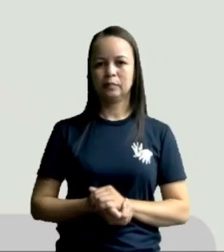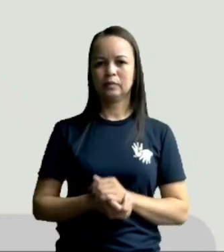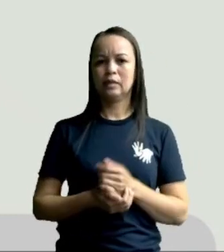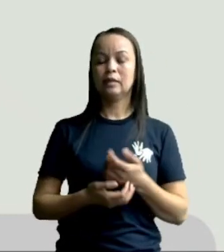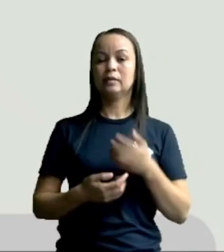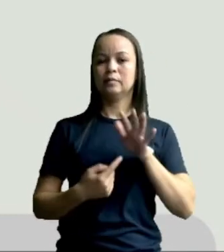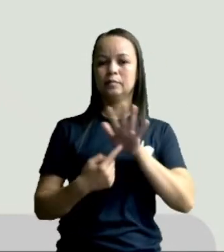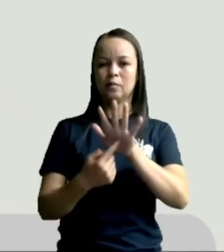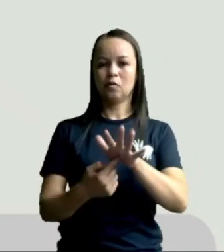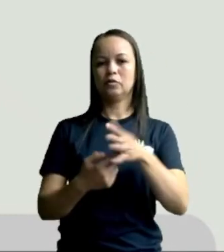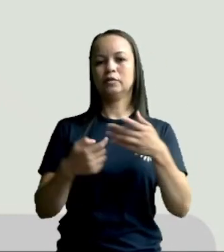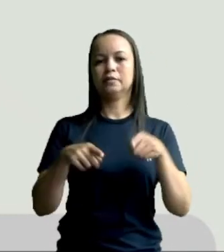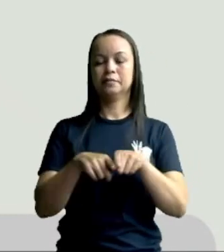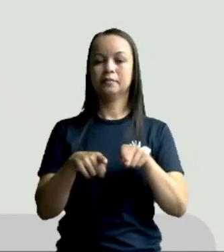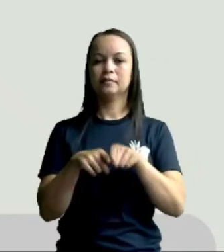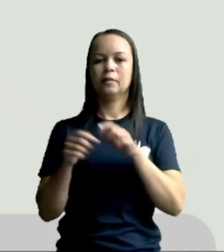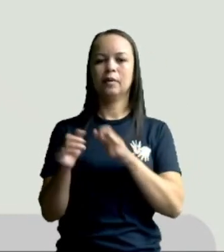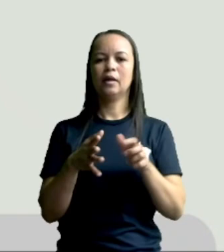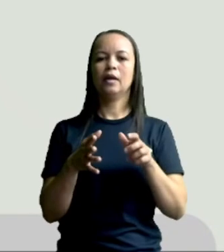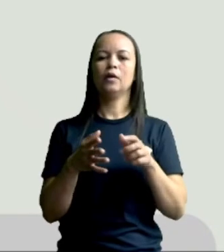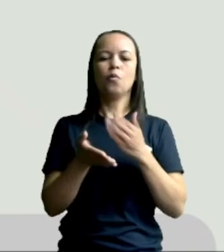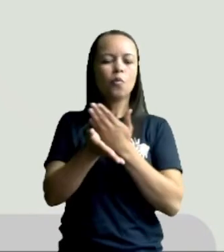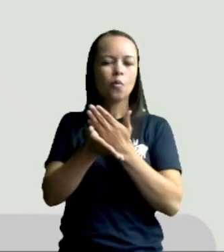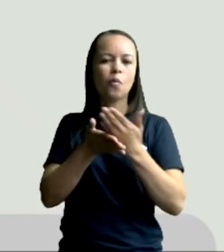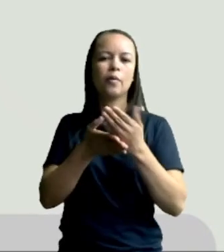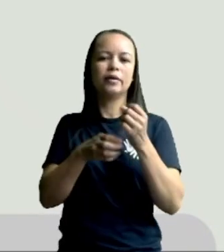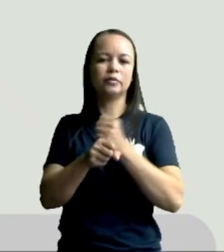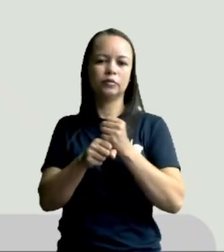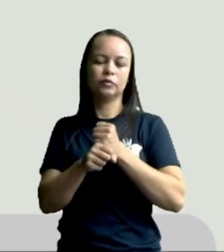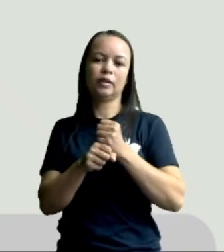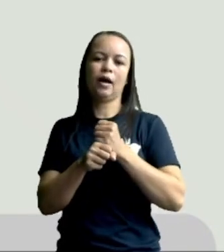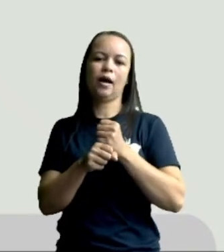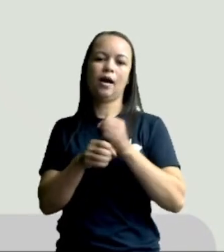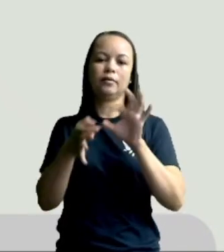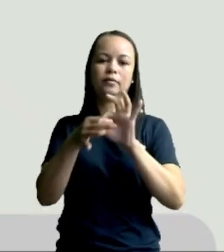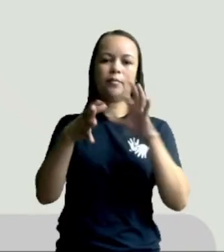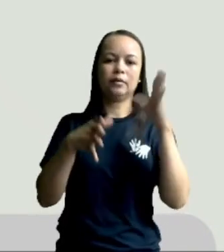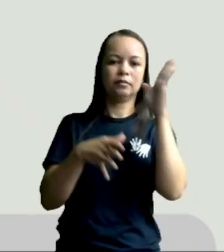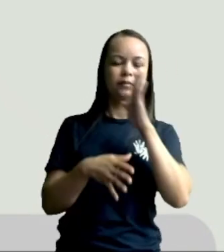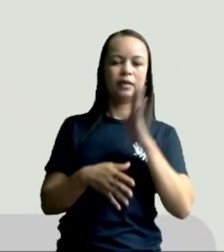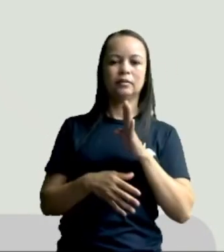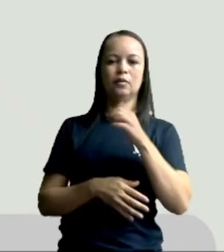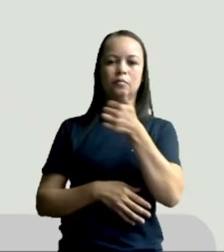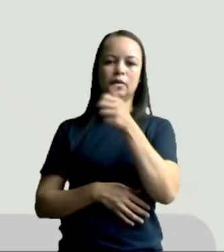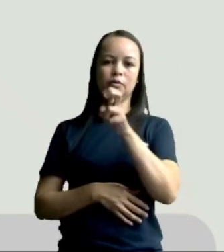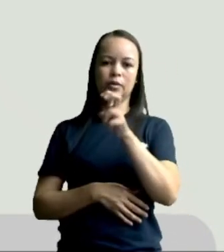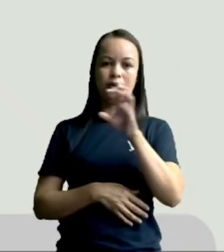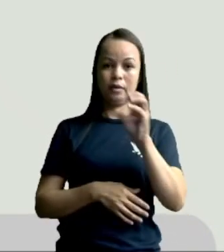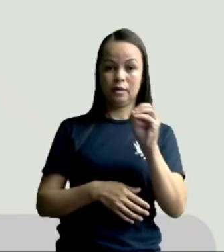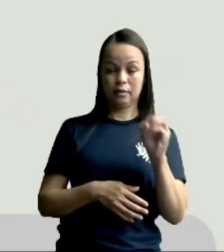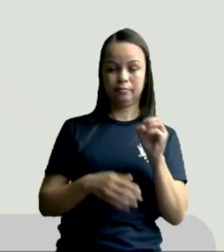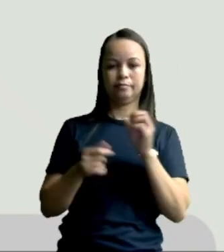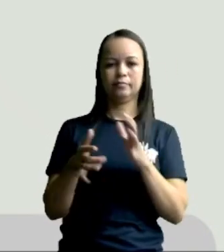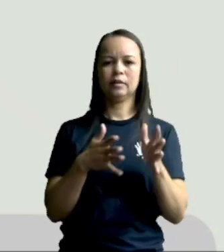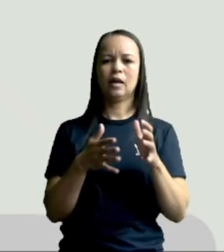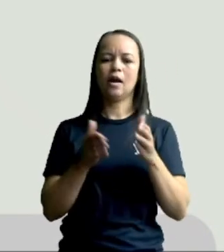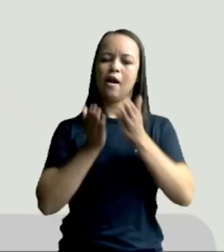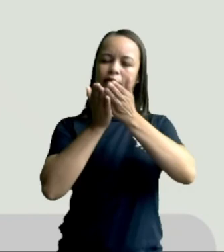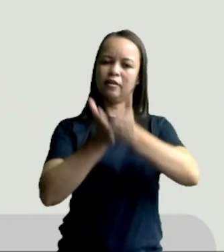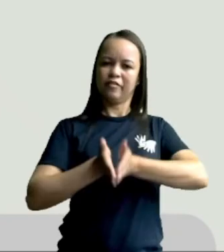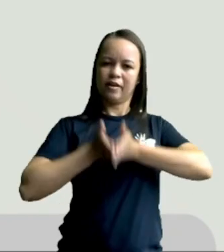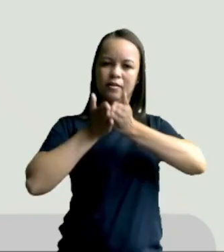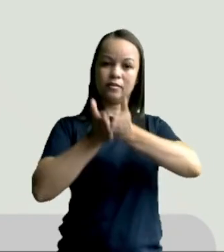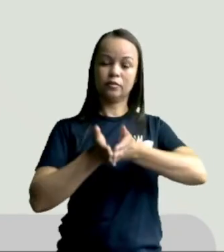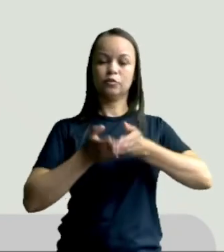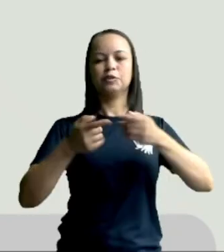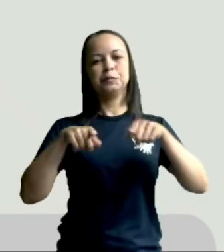Também trazemos sobre o início da independência do Brasil desde 1500. Falamos sobre as grandes navegações. Falamos sobre